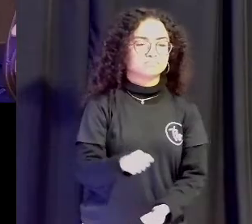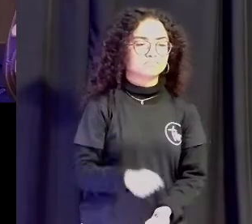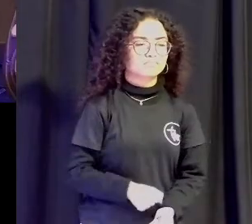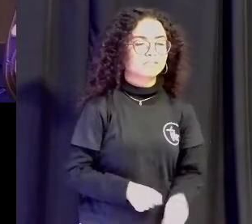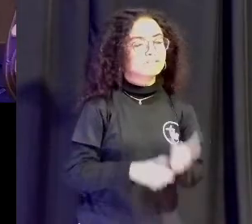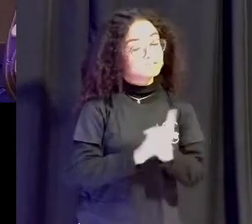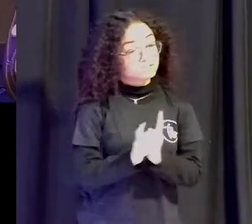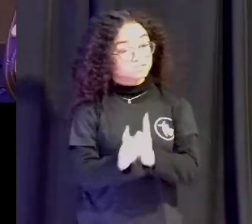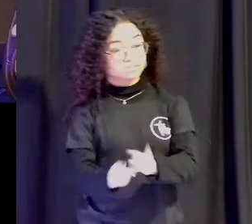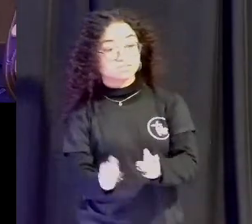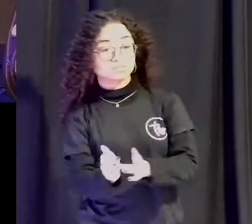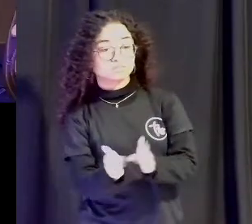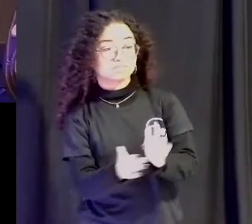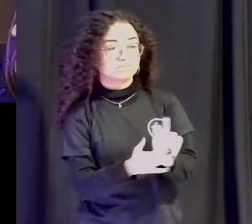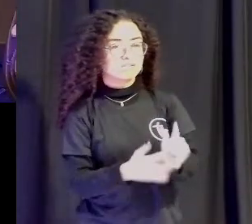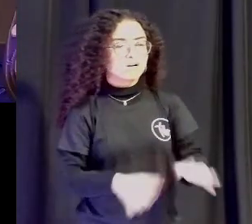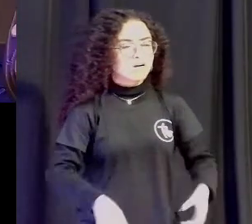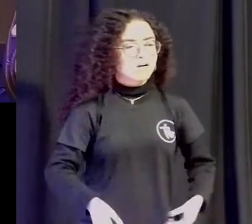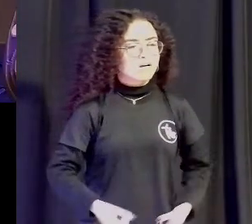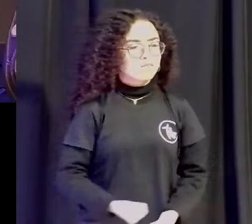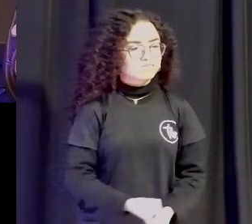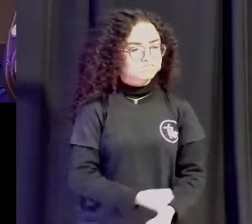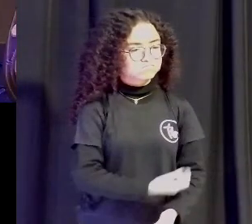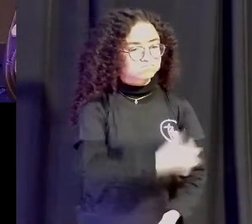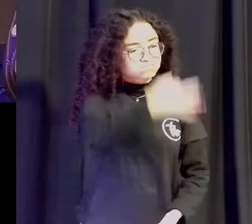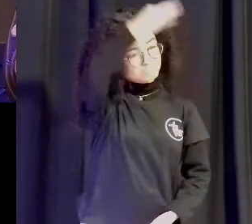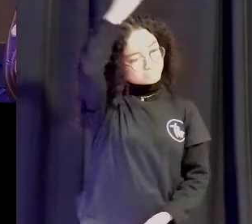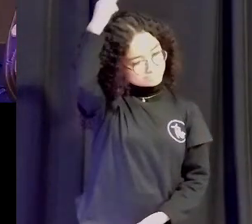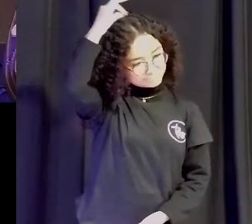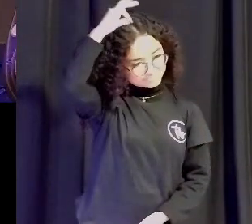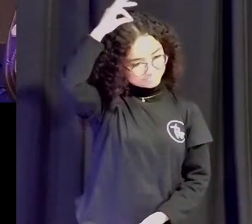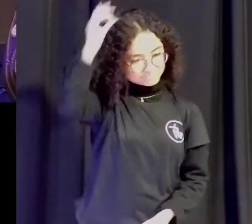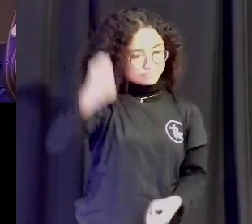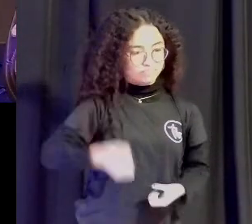Discípulos de Jesus são cheios do Espírito.